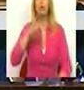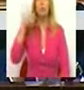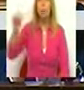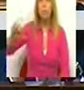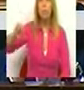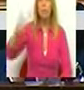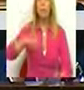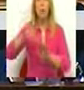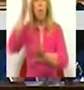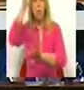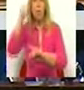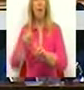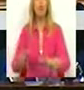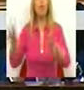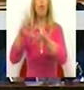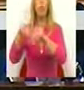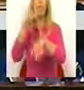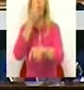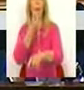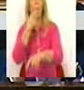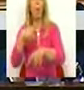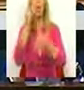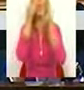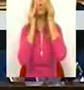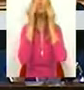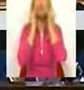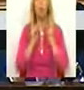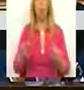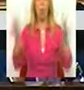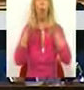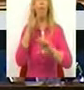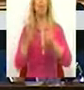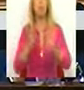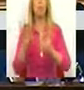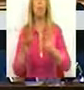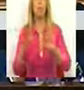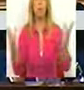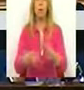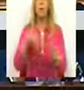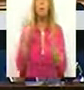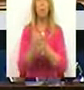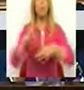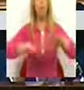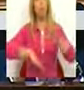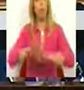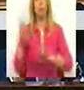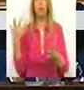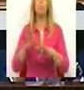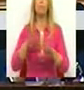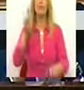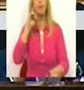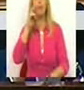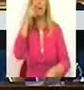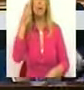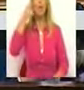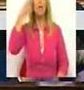medicamentos, novos cosméticos, novas terapias, sempre foi e continua a ser feita em defesa das pessoas, para a